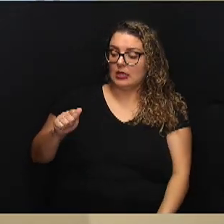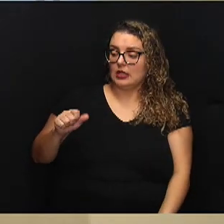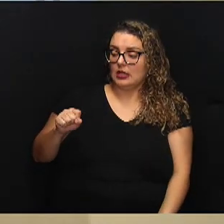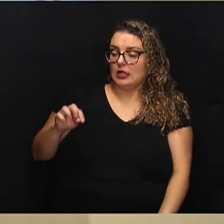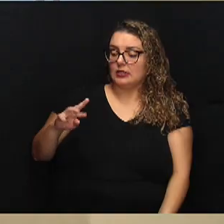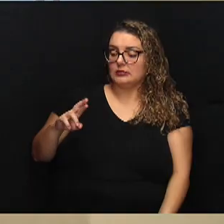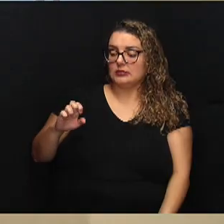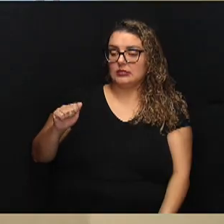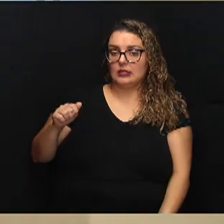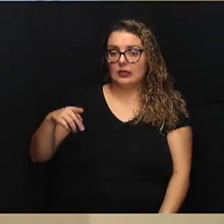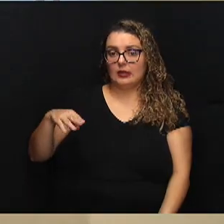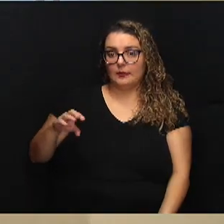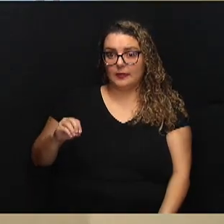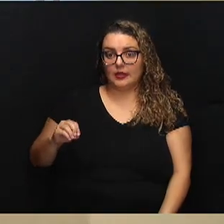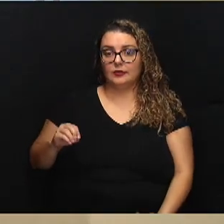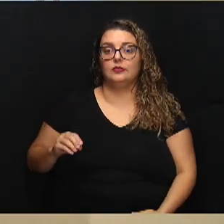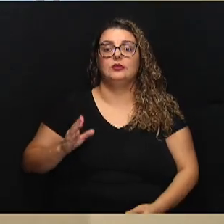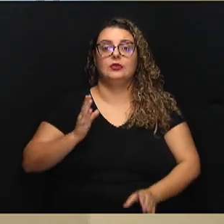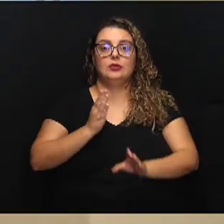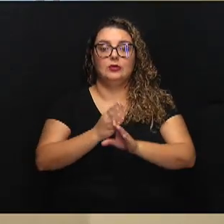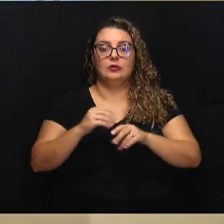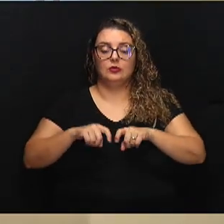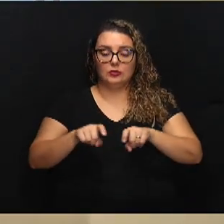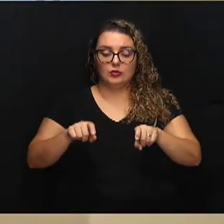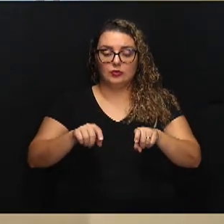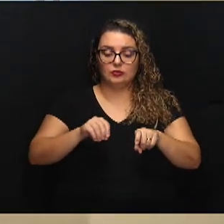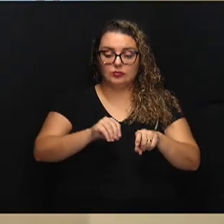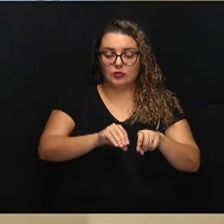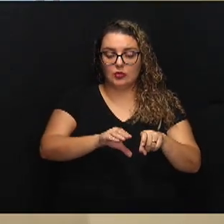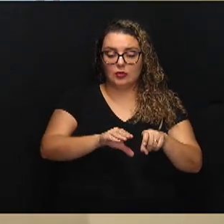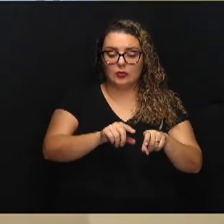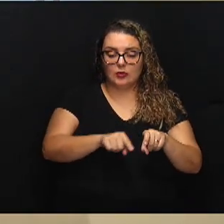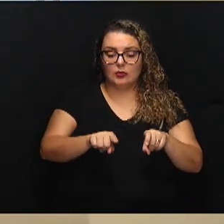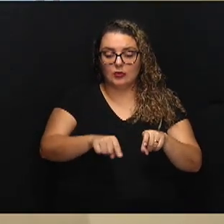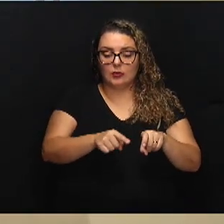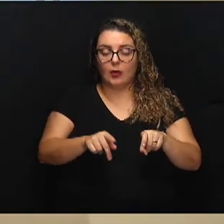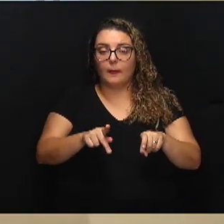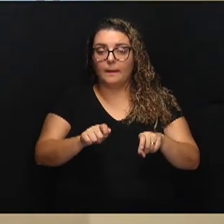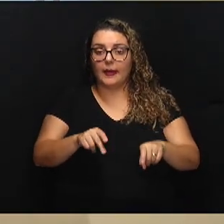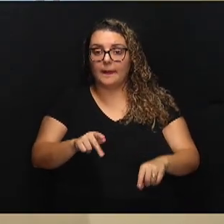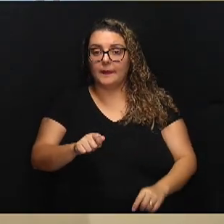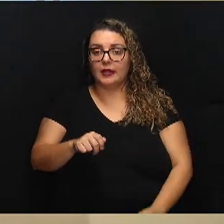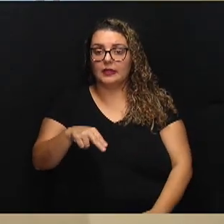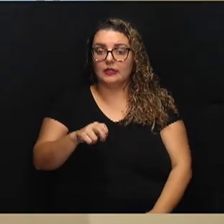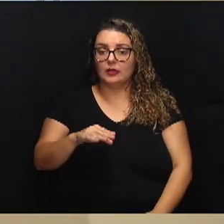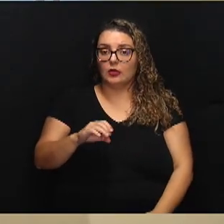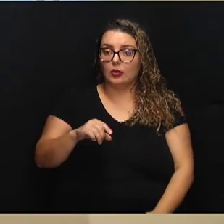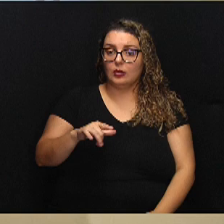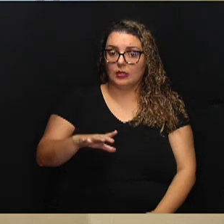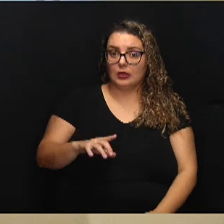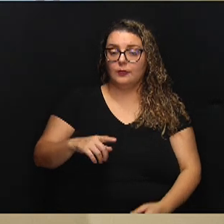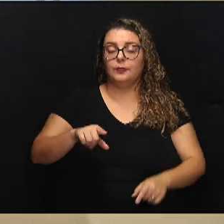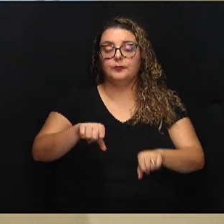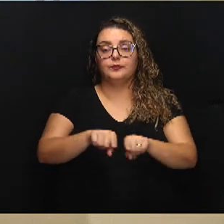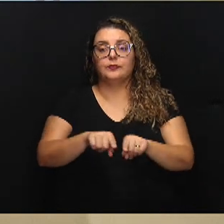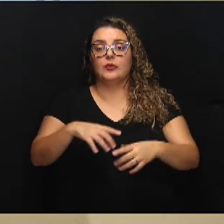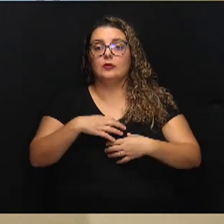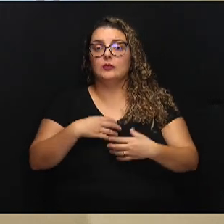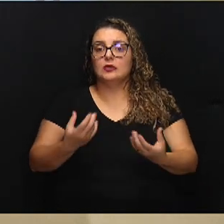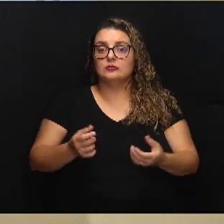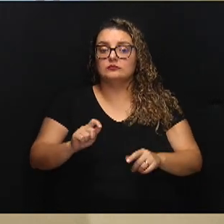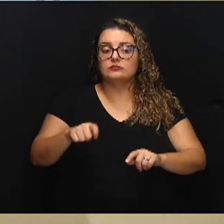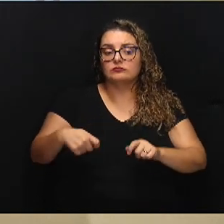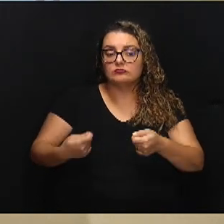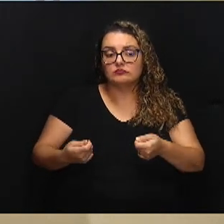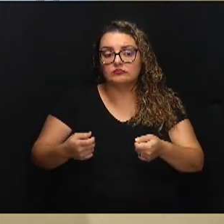gente identifica no Papa Nicolau. E o segundo problema é com relação aos sintomas, em que nós temos sintomas muito inespecíficos